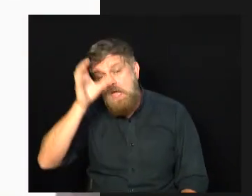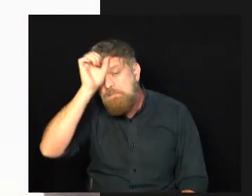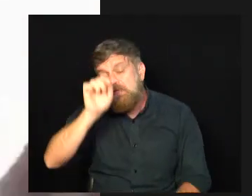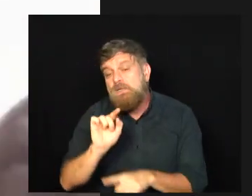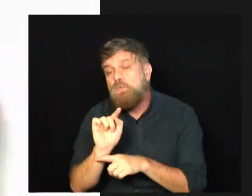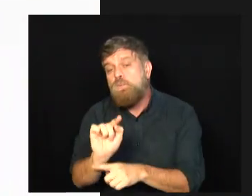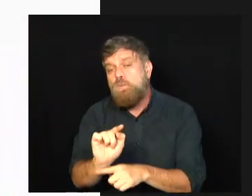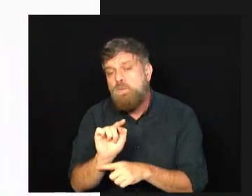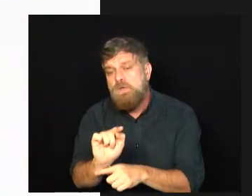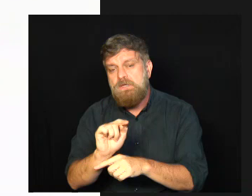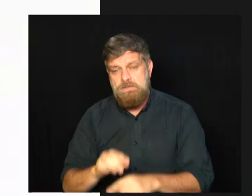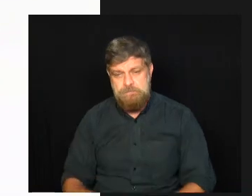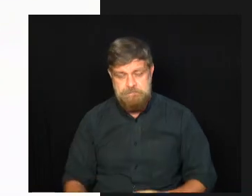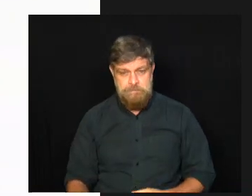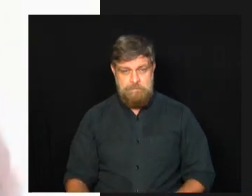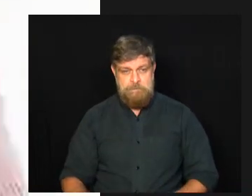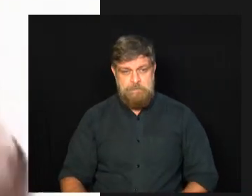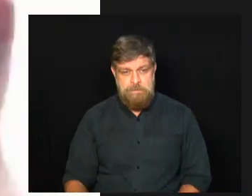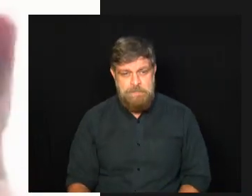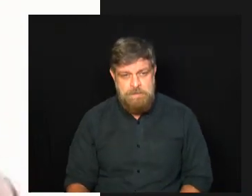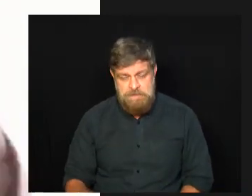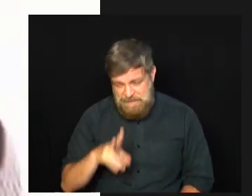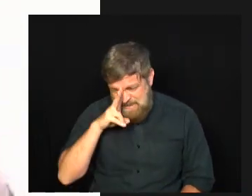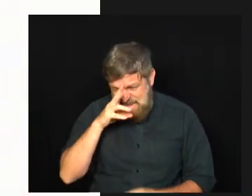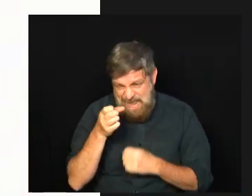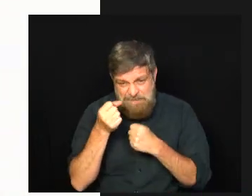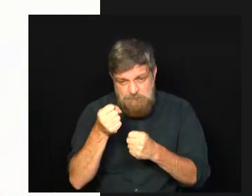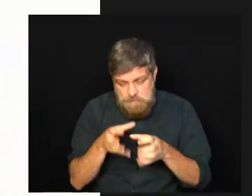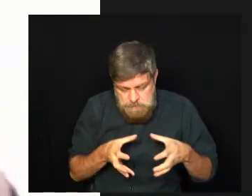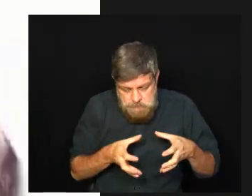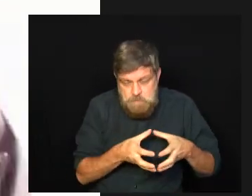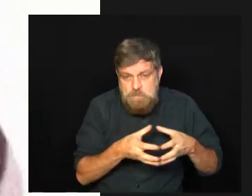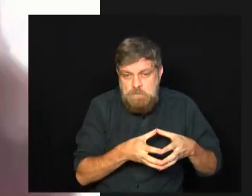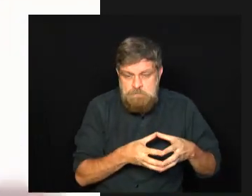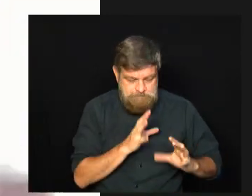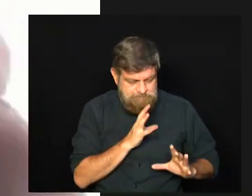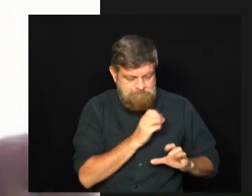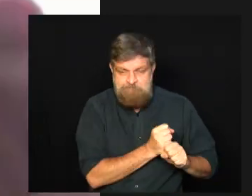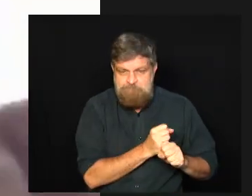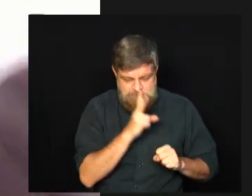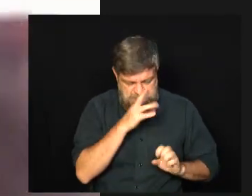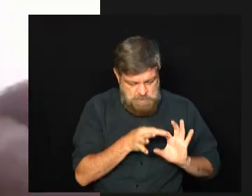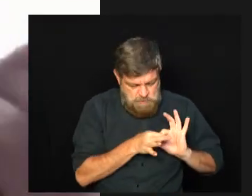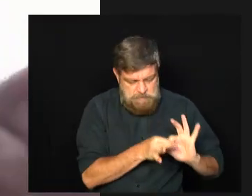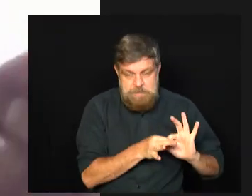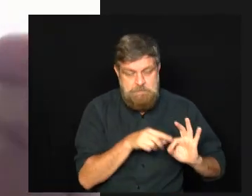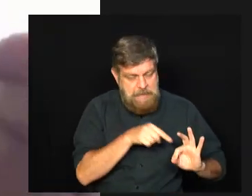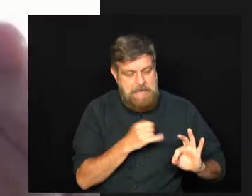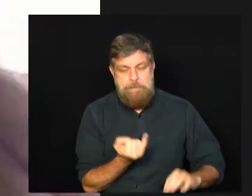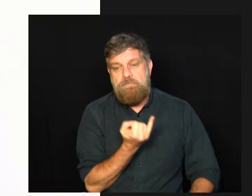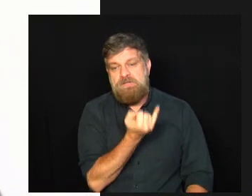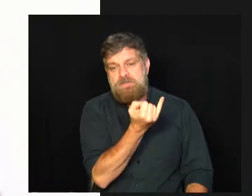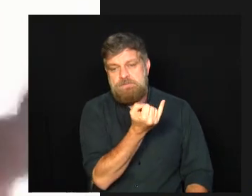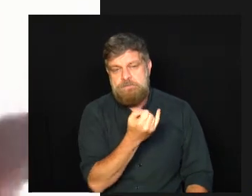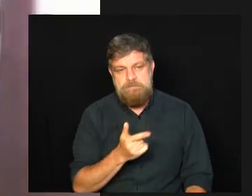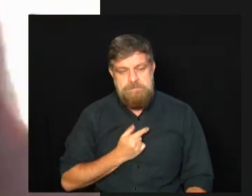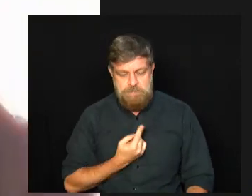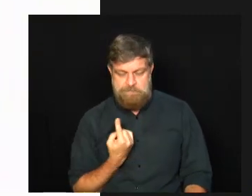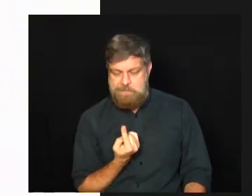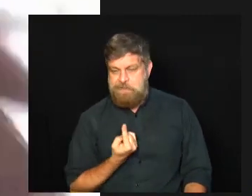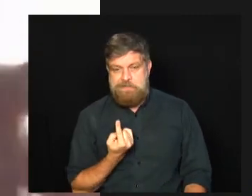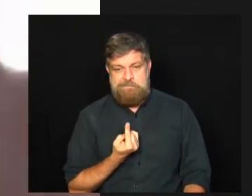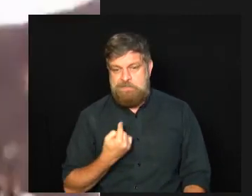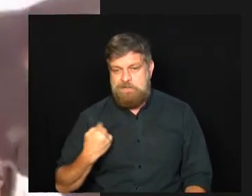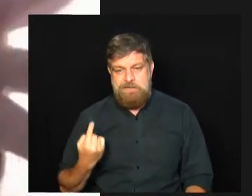aprendendo que a força do grupo é que é importante. Individualmente